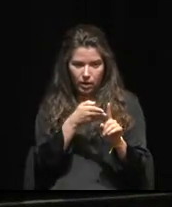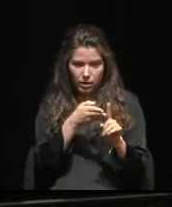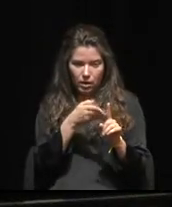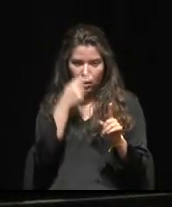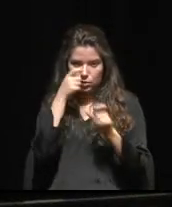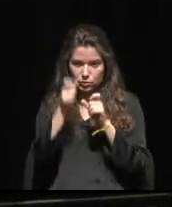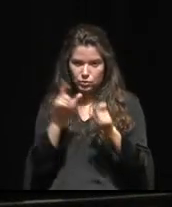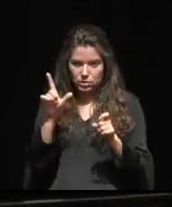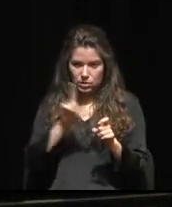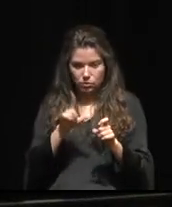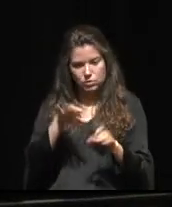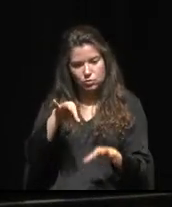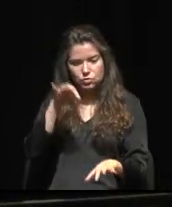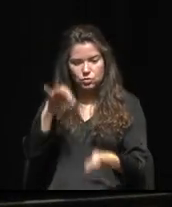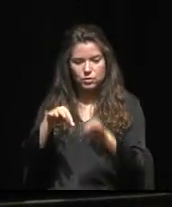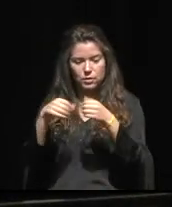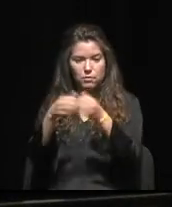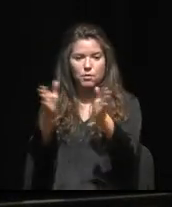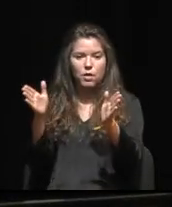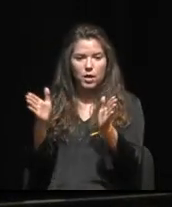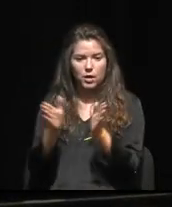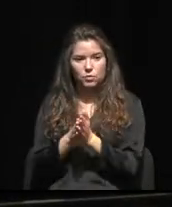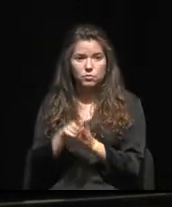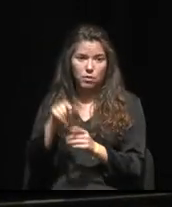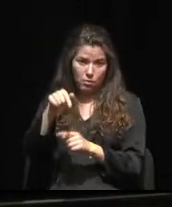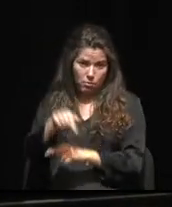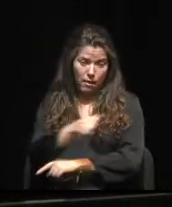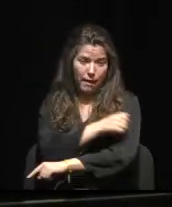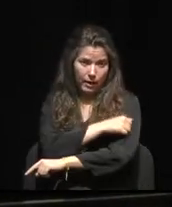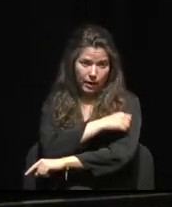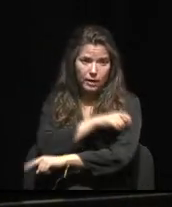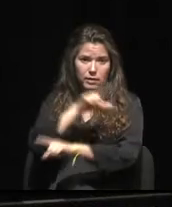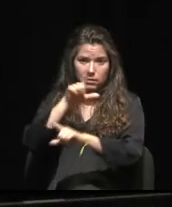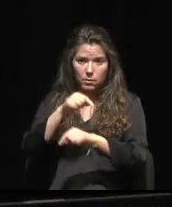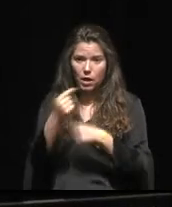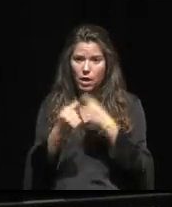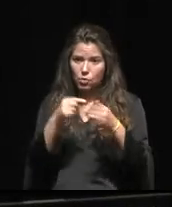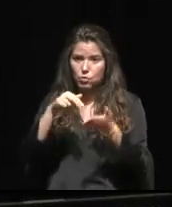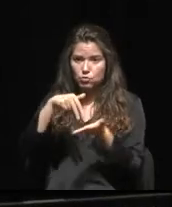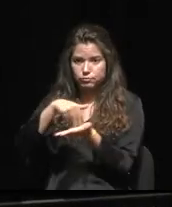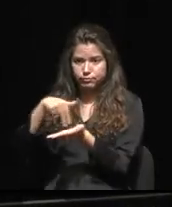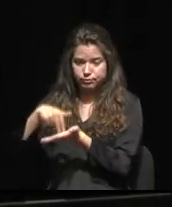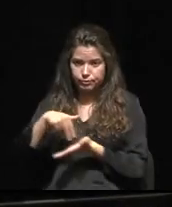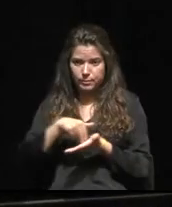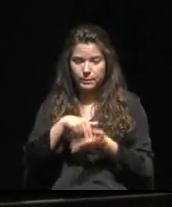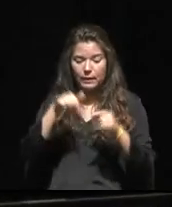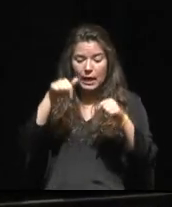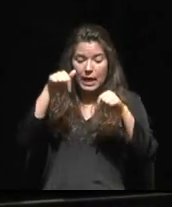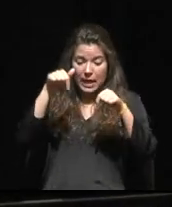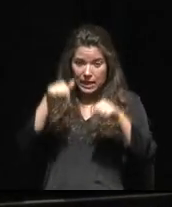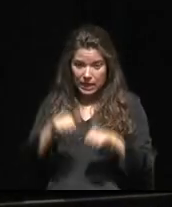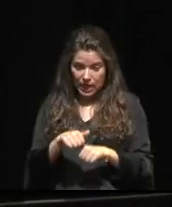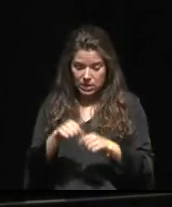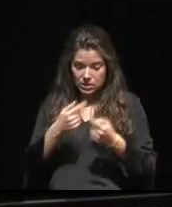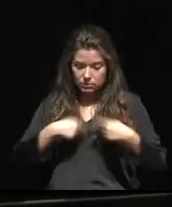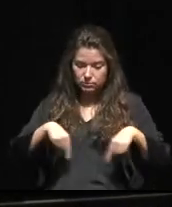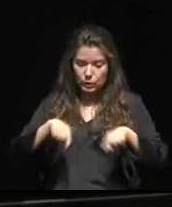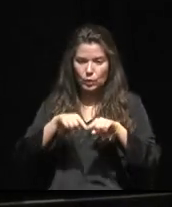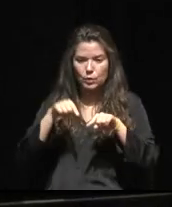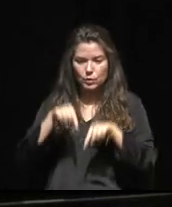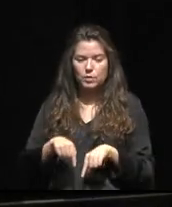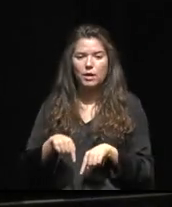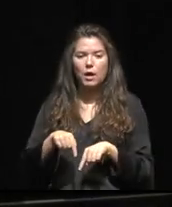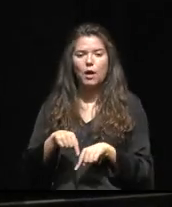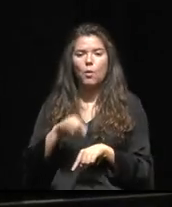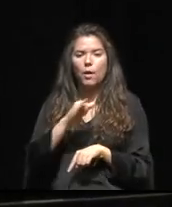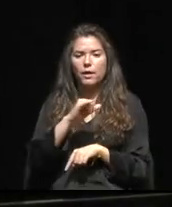lisboetas que nos elegeram a todos e que estão lá em casa e que estão também aqui nesta sessão a iniciativa Liberal